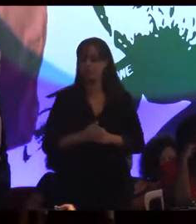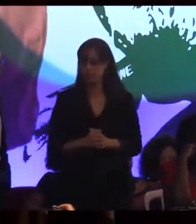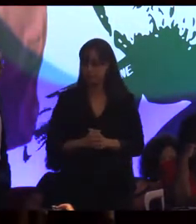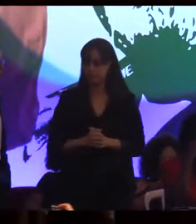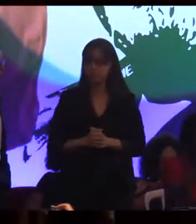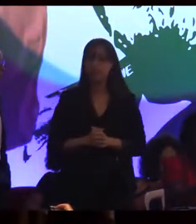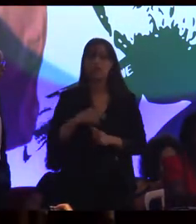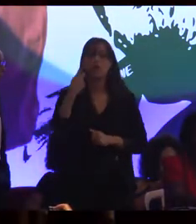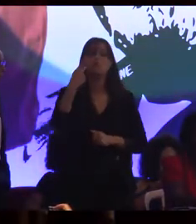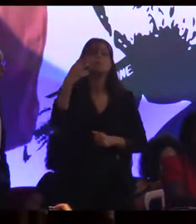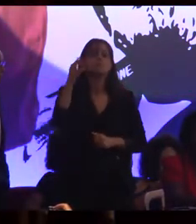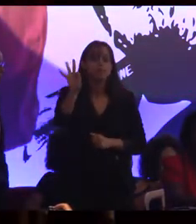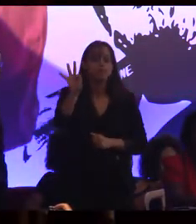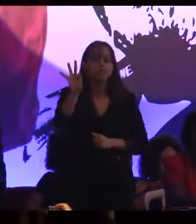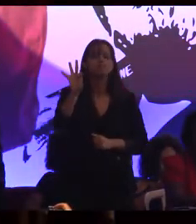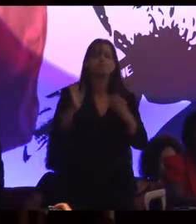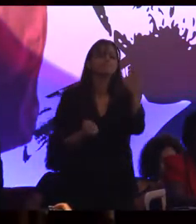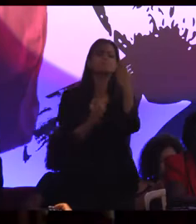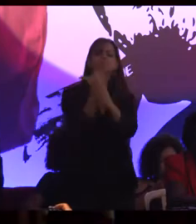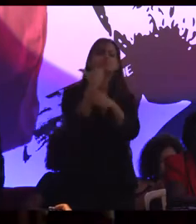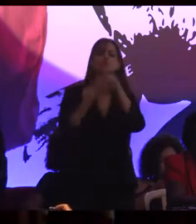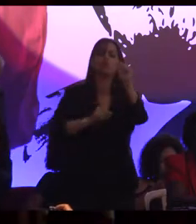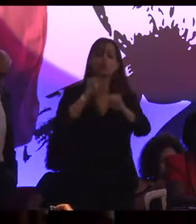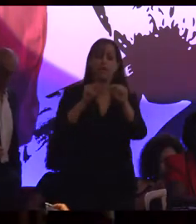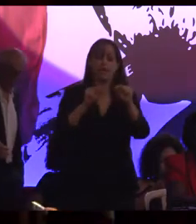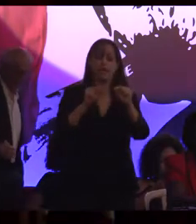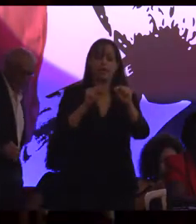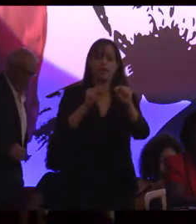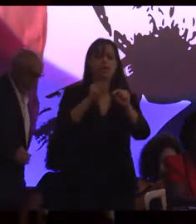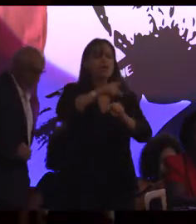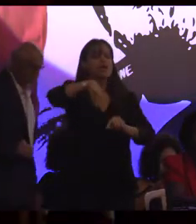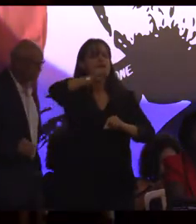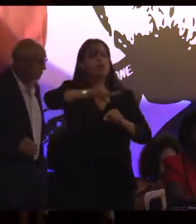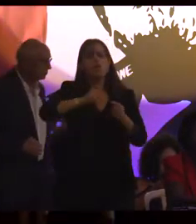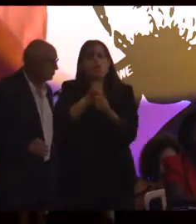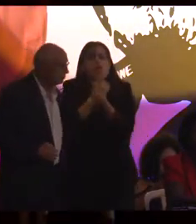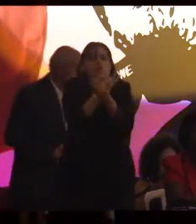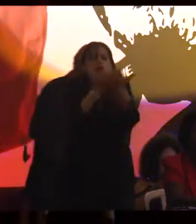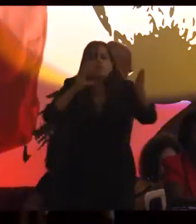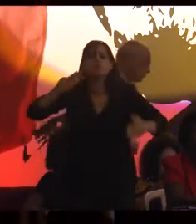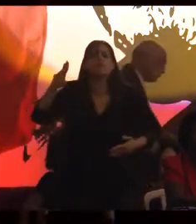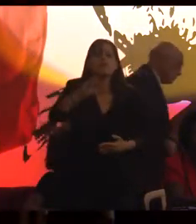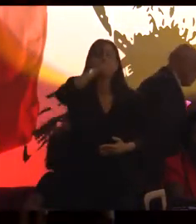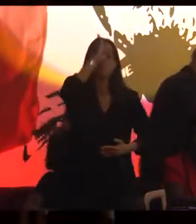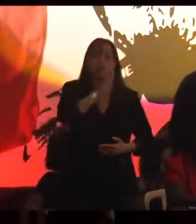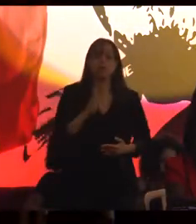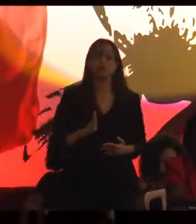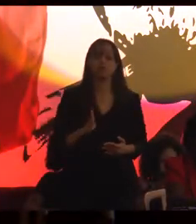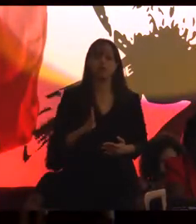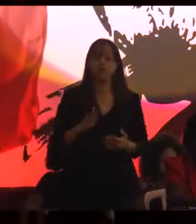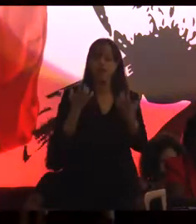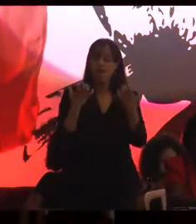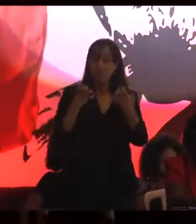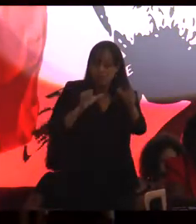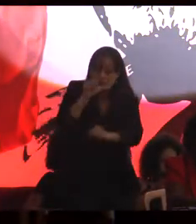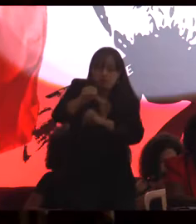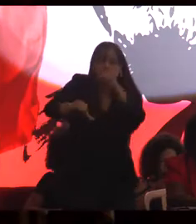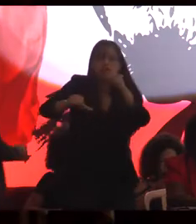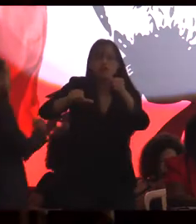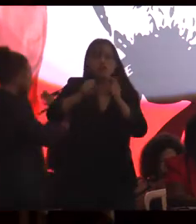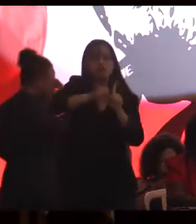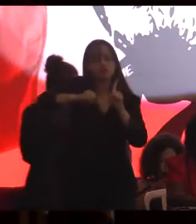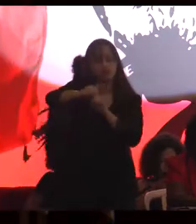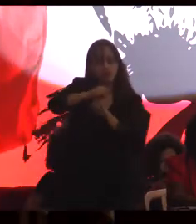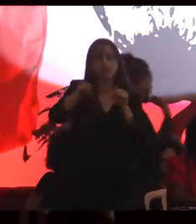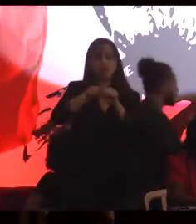1980. O Partido dos Trabalhadores surge da necessidade sentida por milhões de brasileiros de intervir na vida social e política do